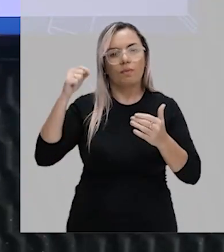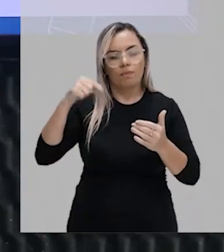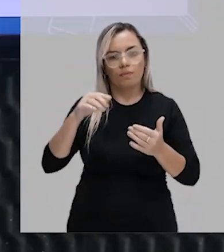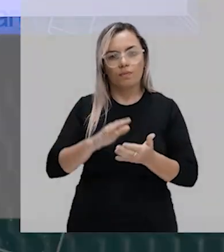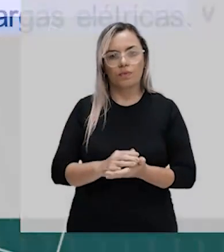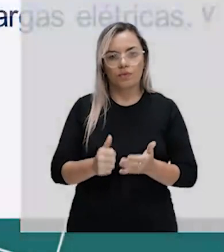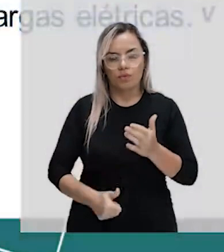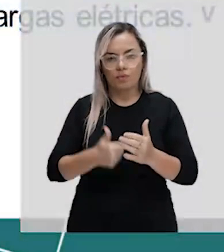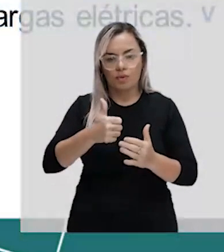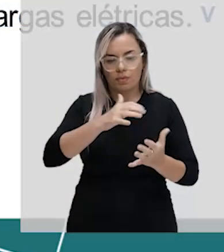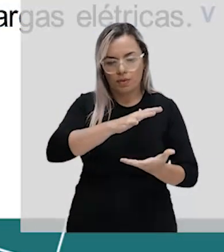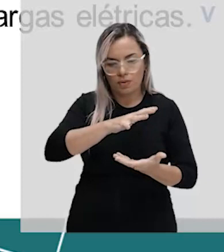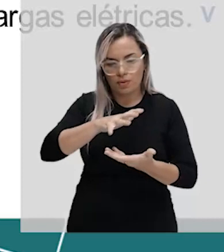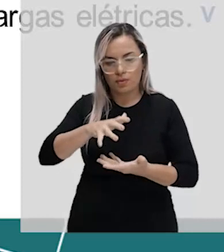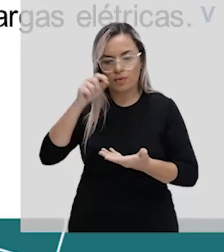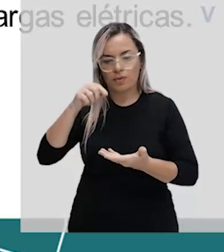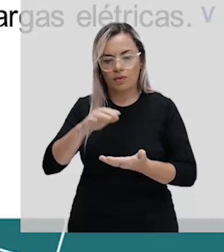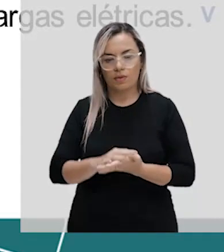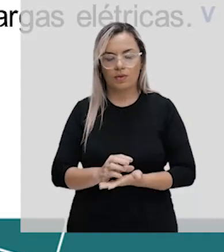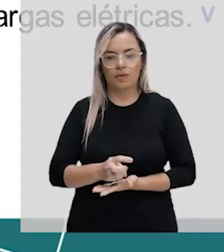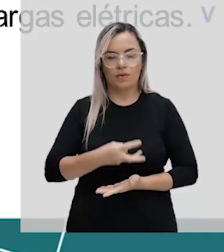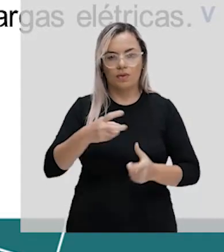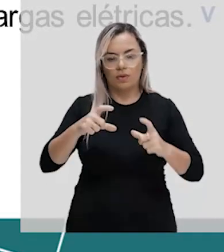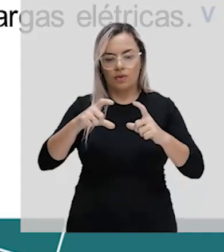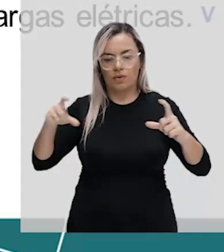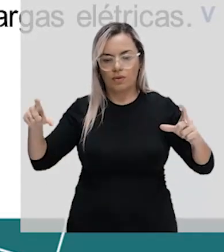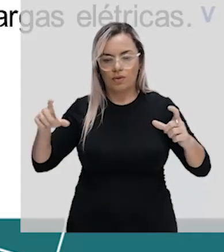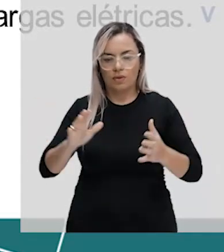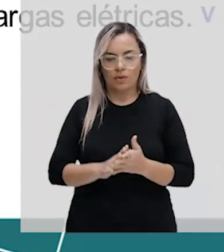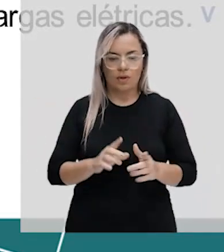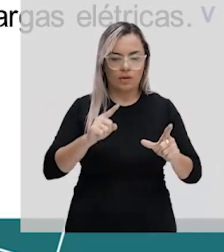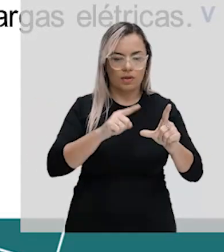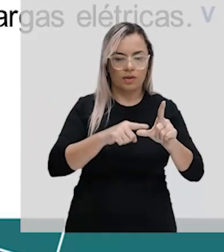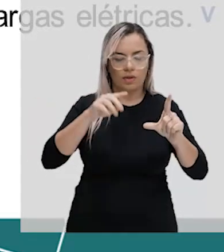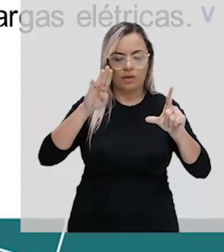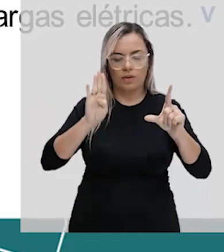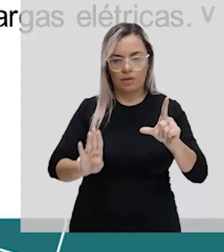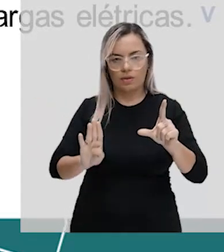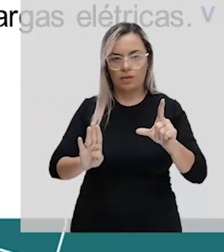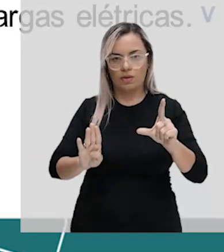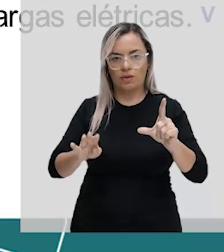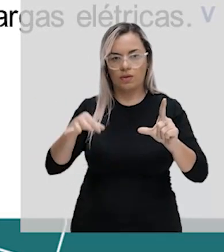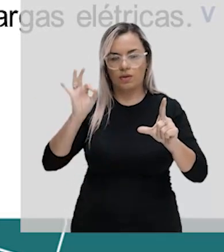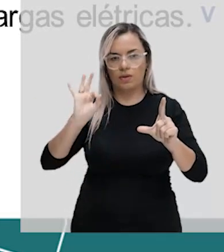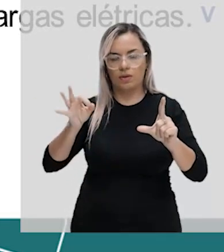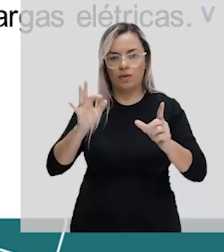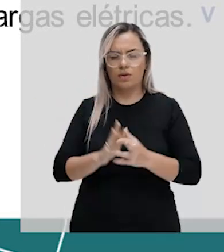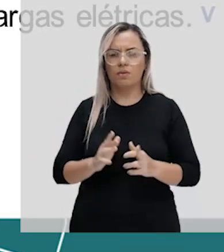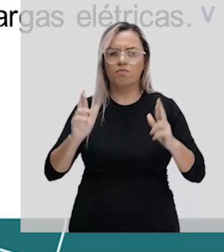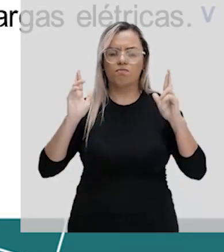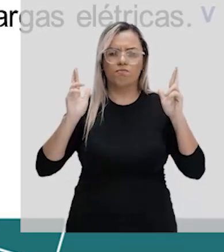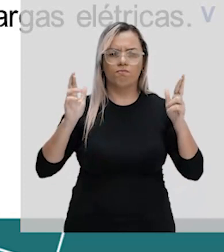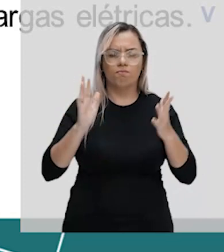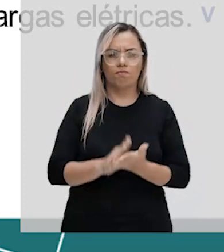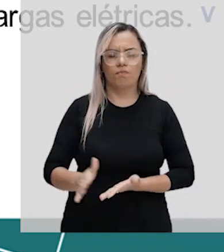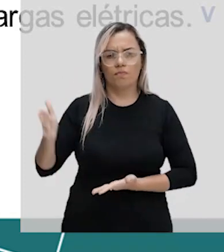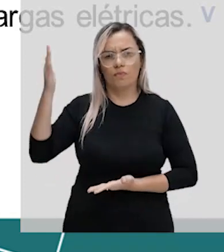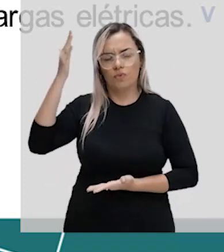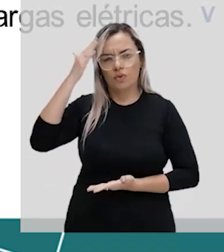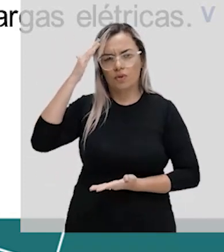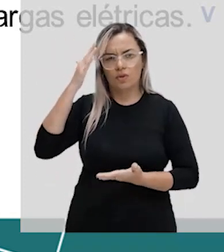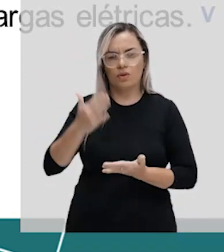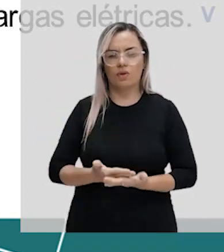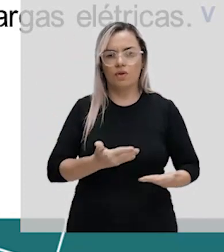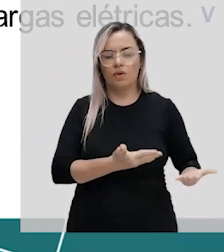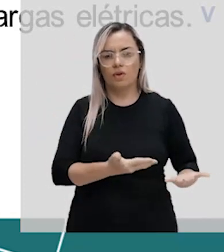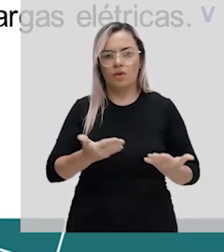Então, a alternativa correta vai ser a letra B. 1 e 3 são corretas, tá bom? Espero que vocês tenham entendido. Te convido a